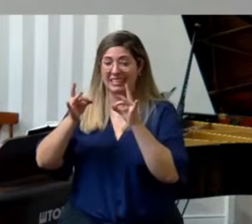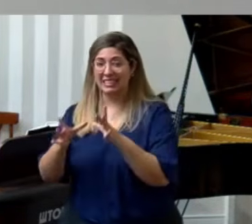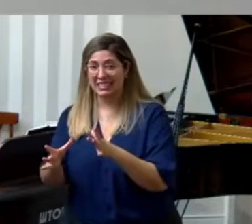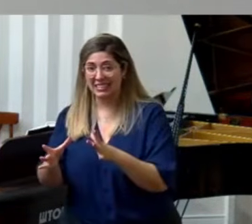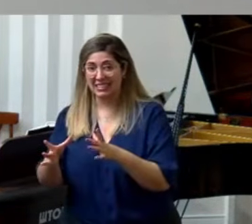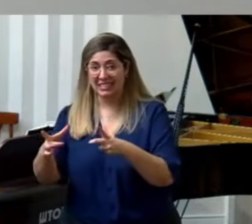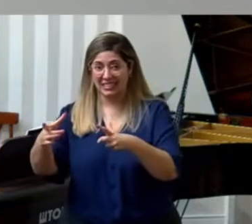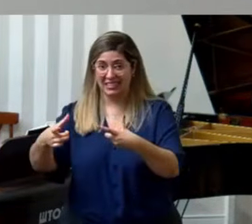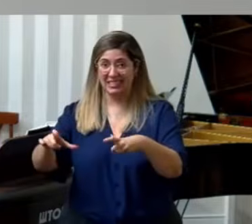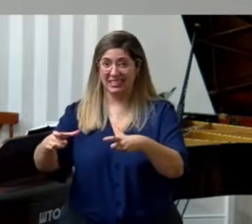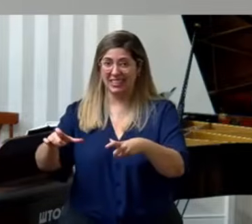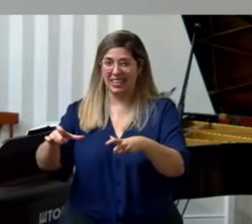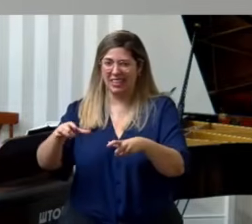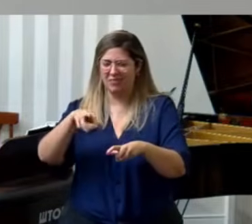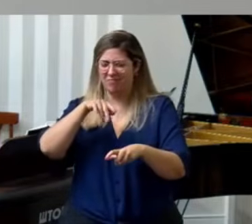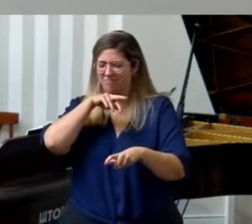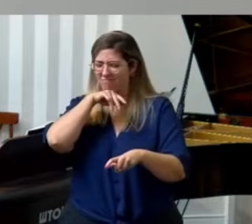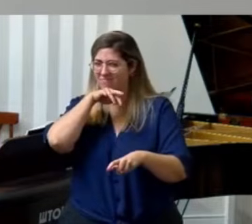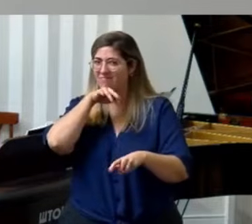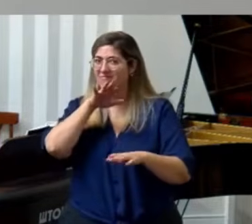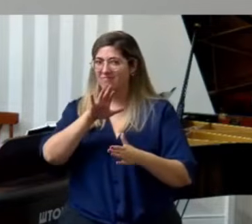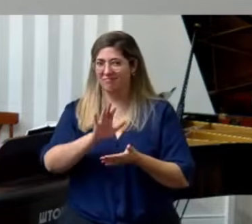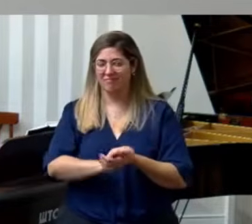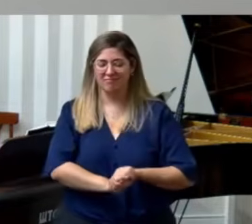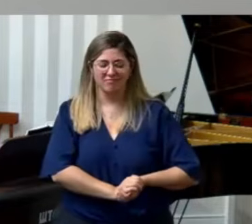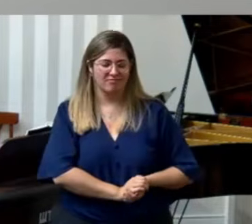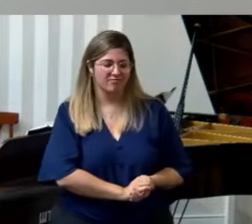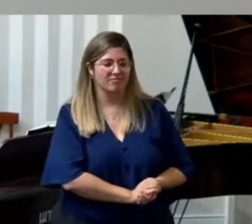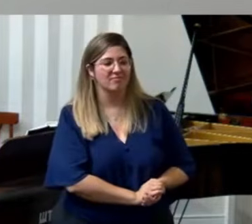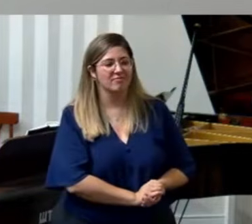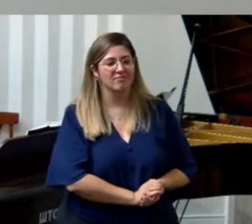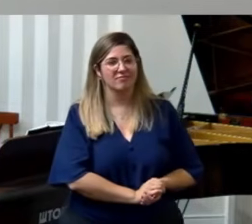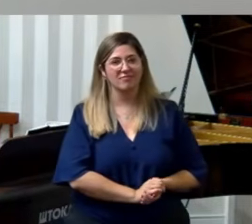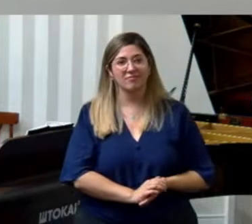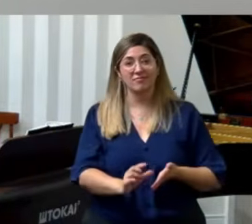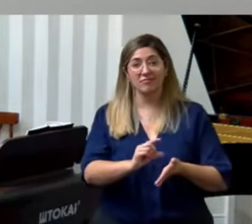versículo 17 do capítulo 3.